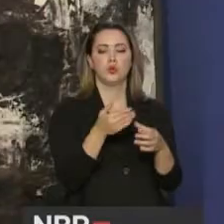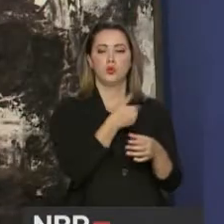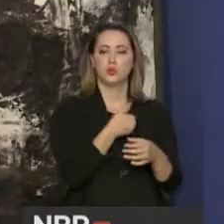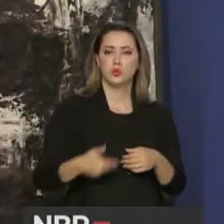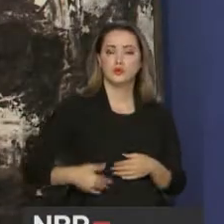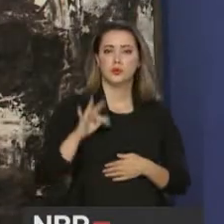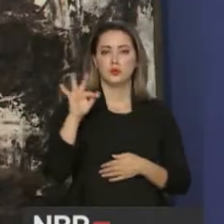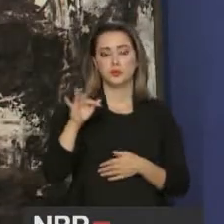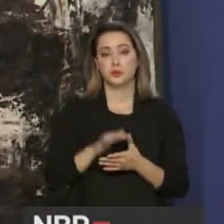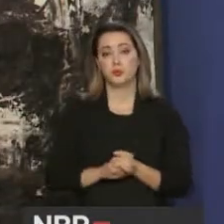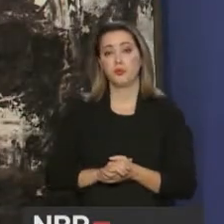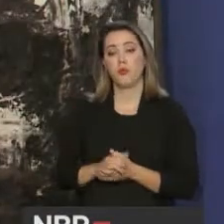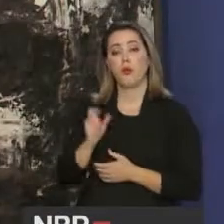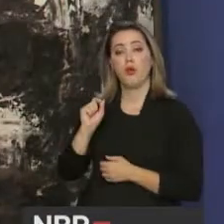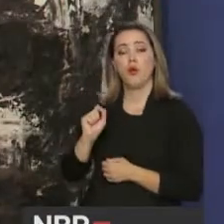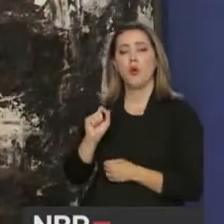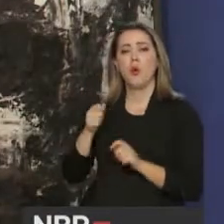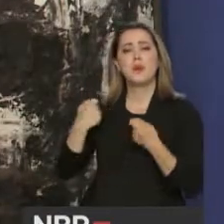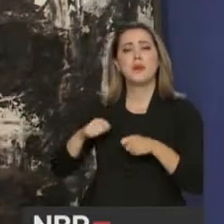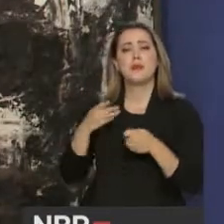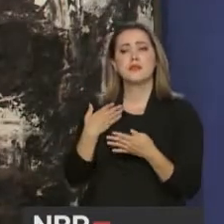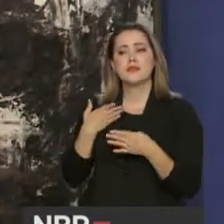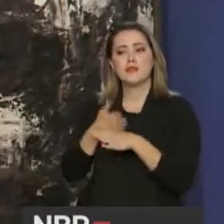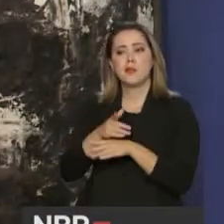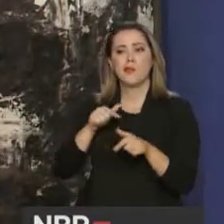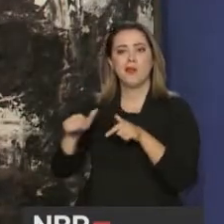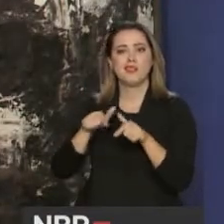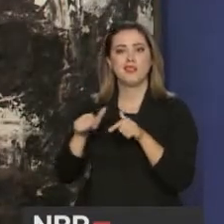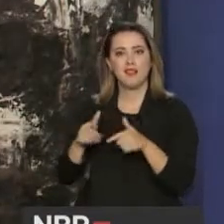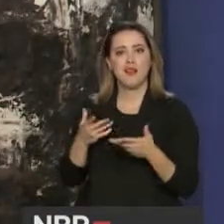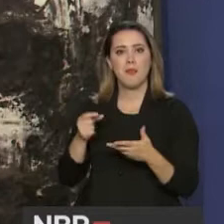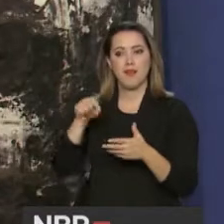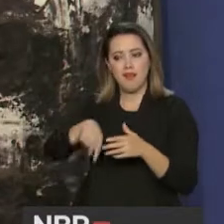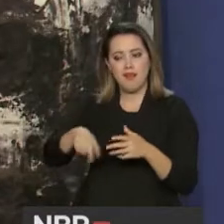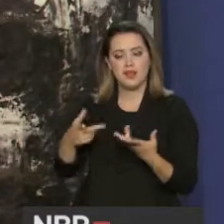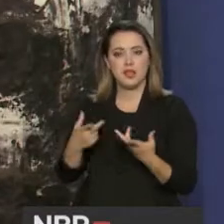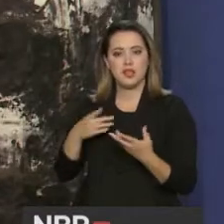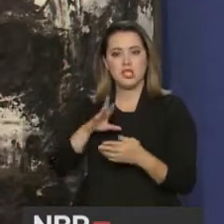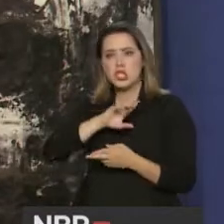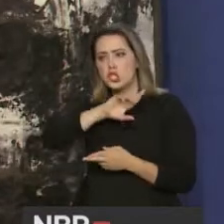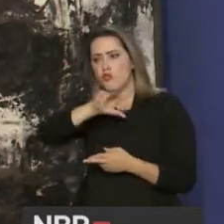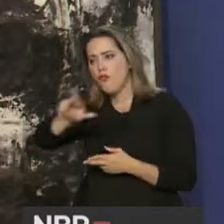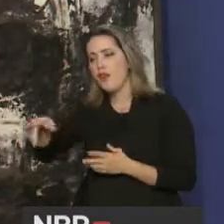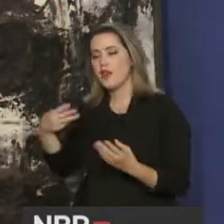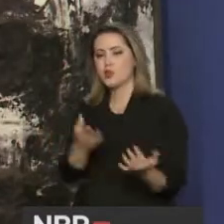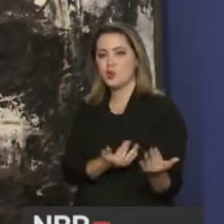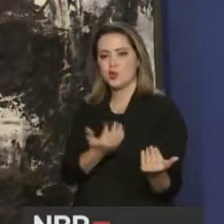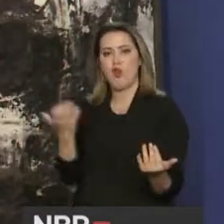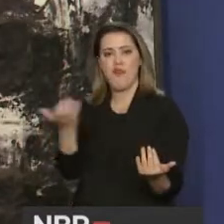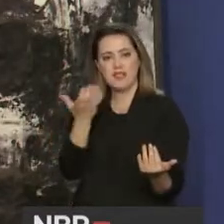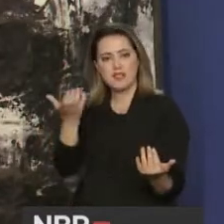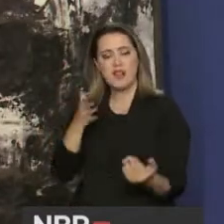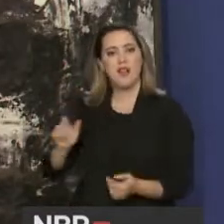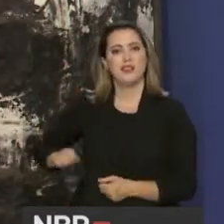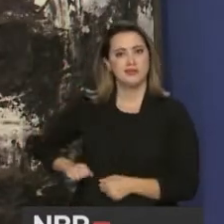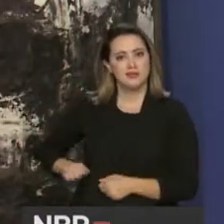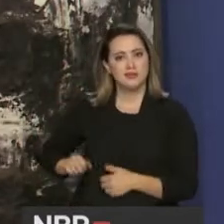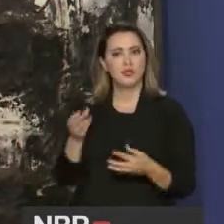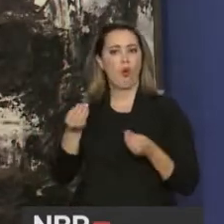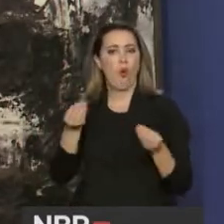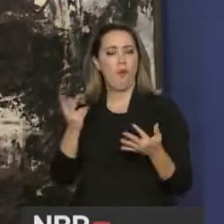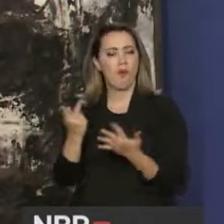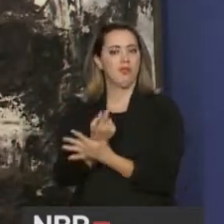federação. E o que é necessário para seguir a carreira diplomática, né? Muitos jovens pensam em ser diplomatas. Conta para a gente